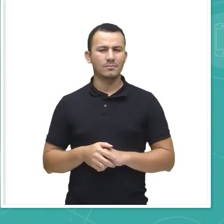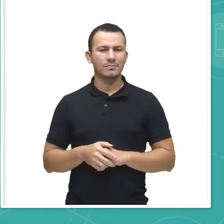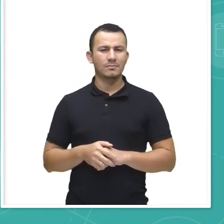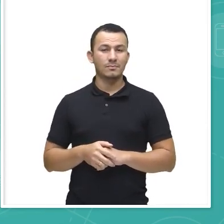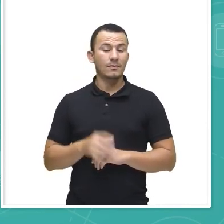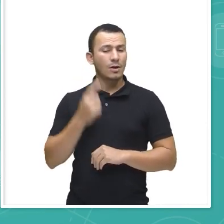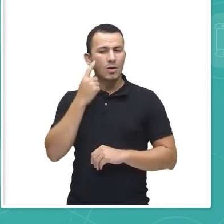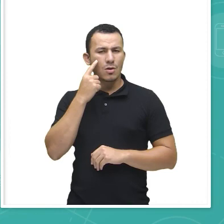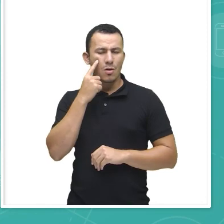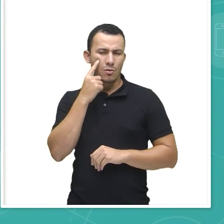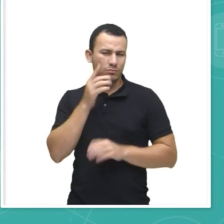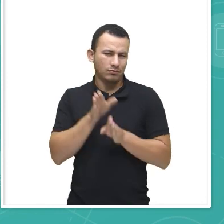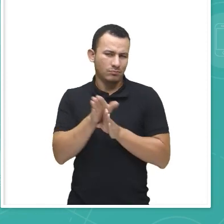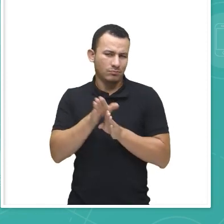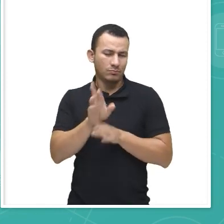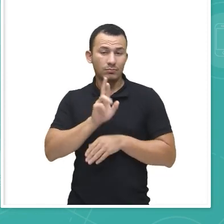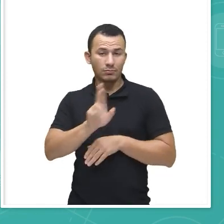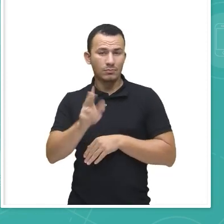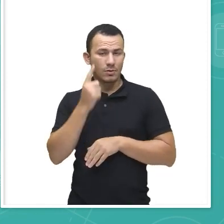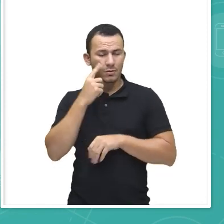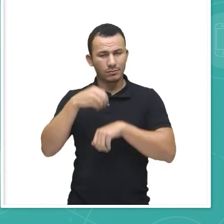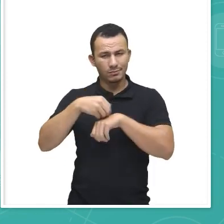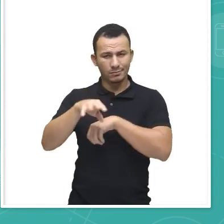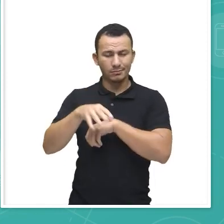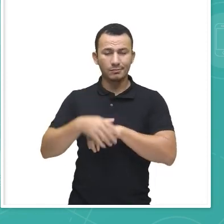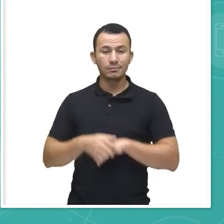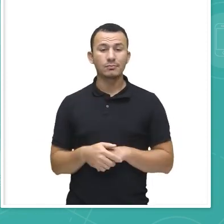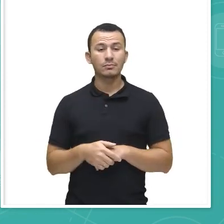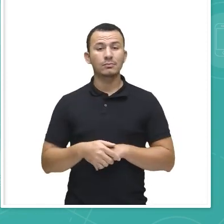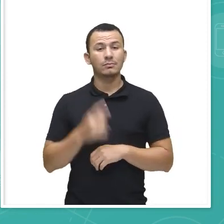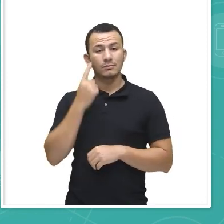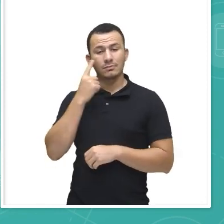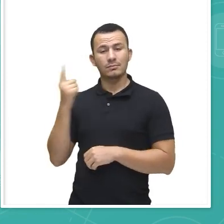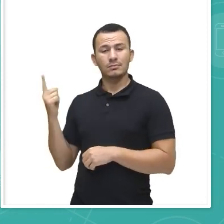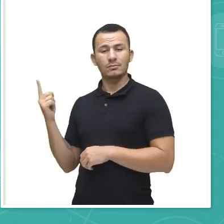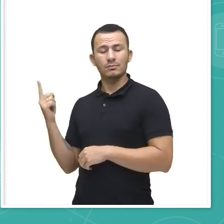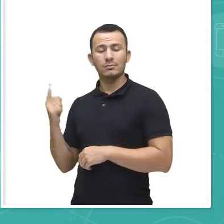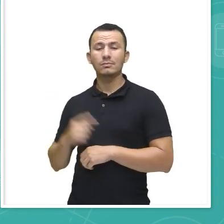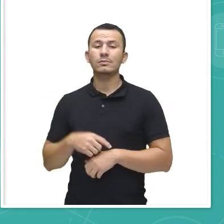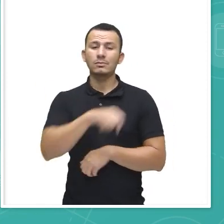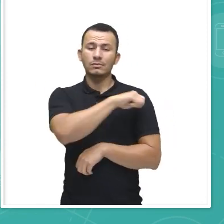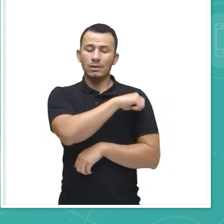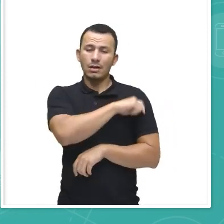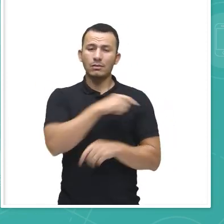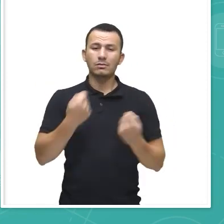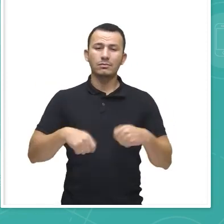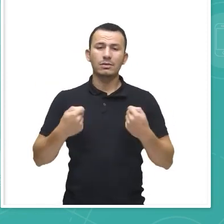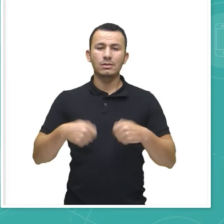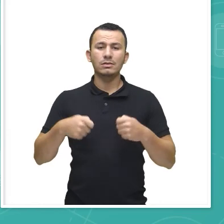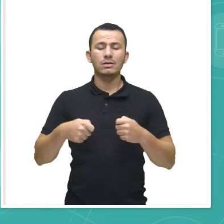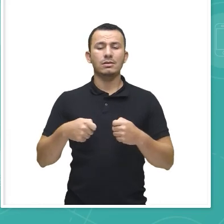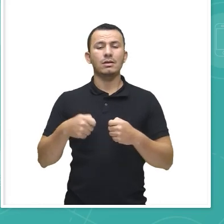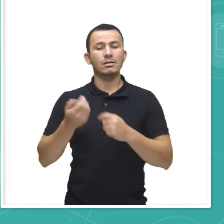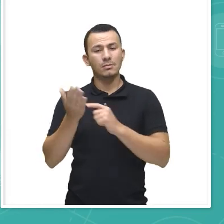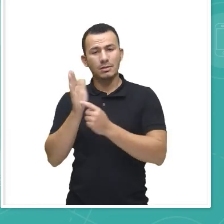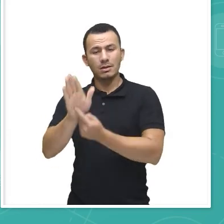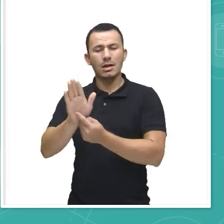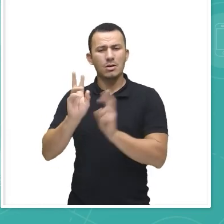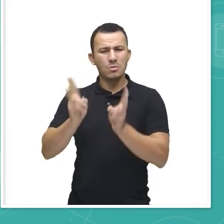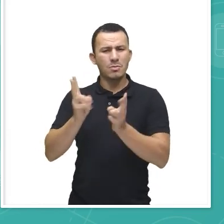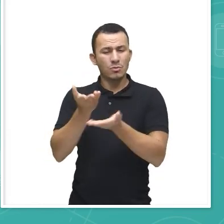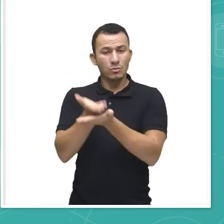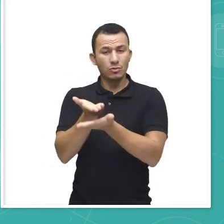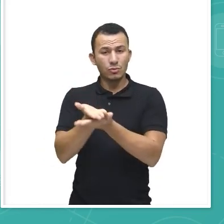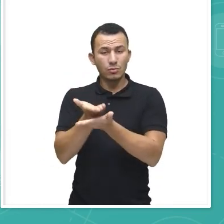resposta. Aqui nesta atividade, é importante que os alunos façam de acordo com o exposto em aula. Portanto,